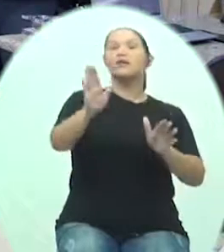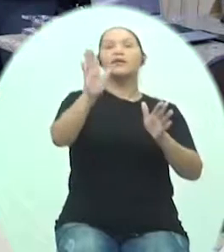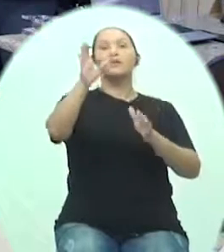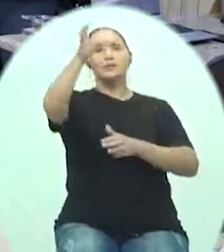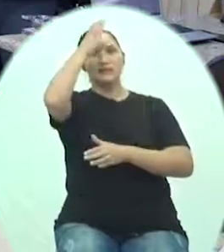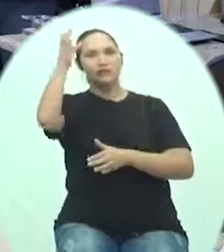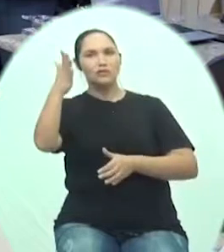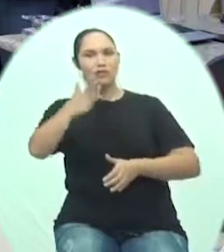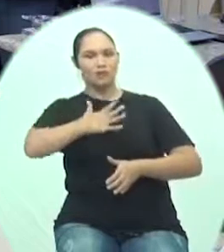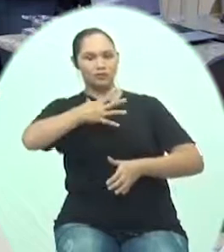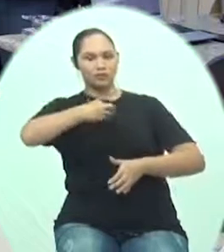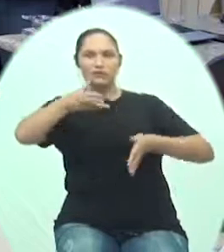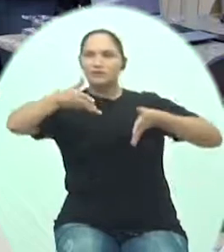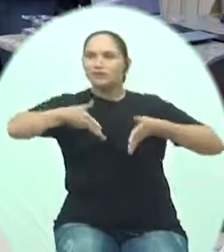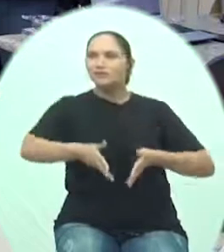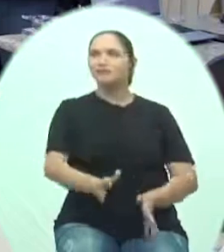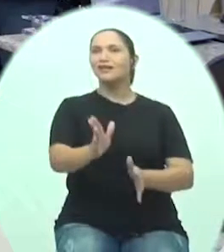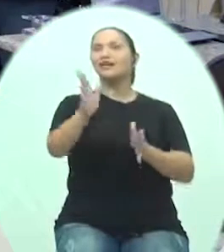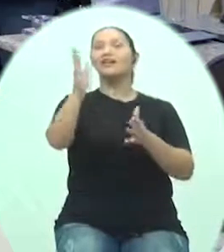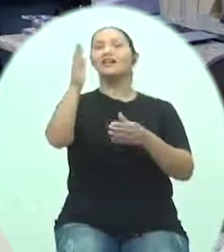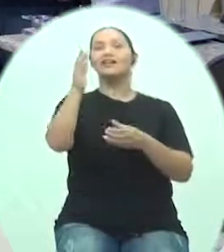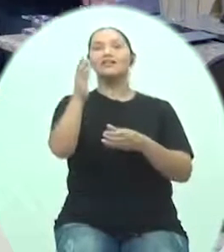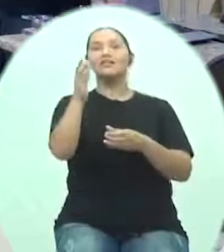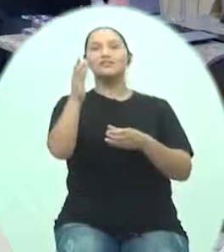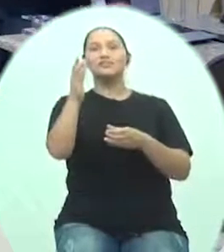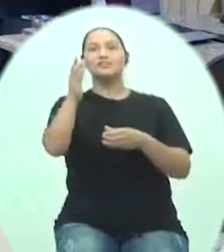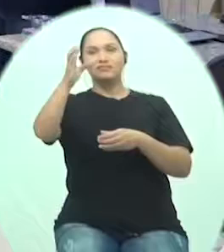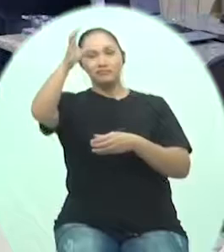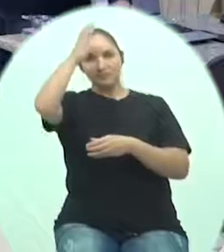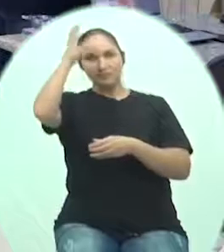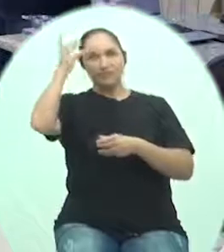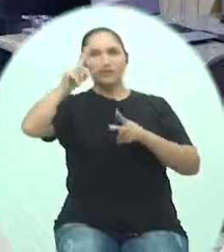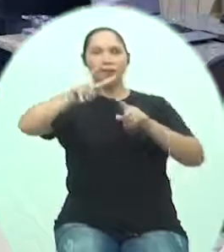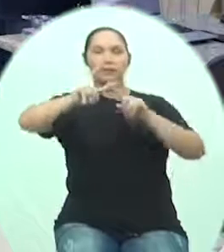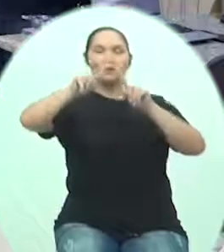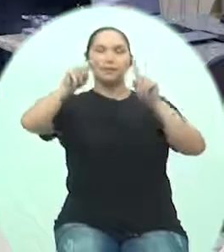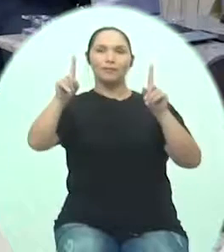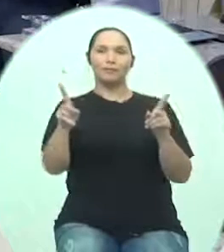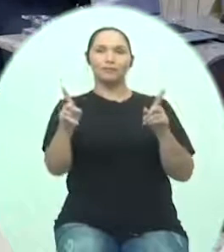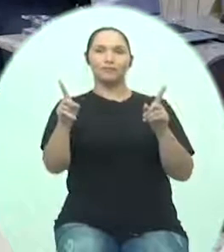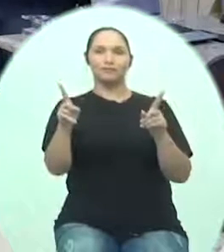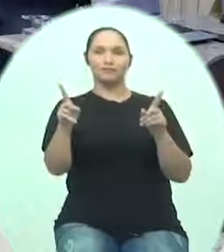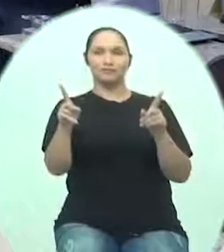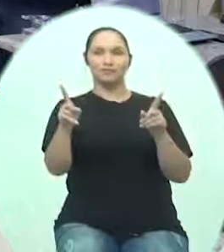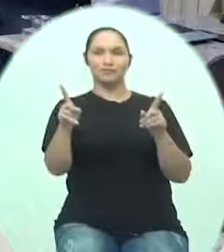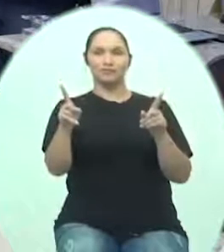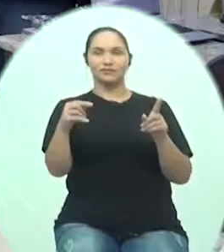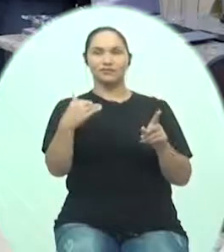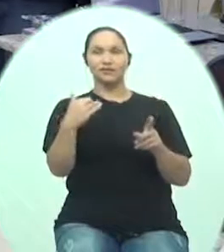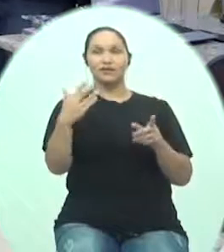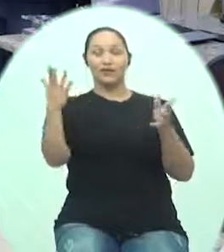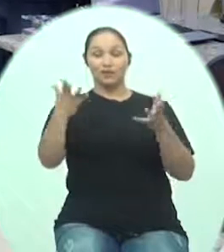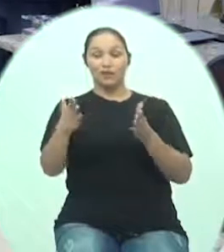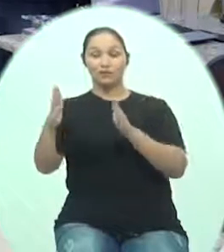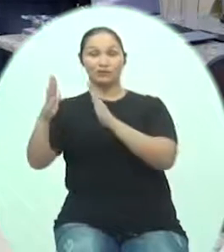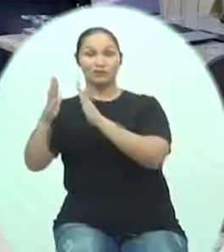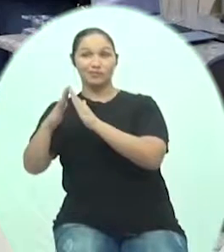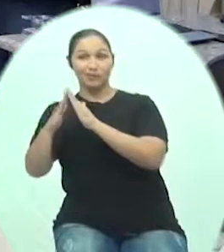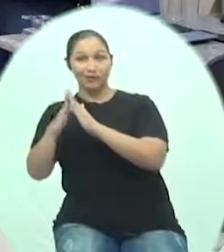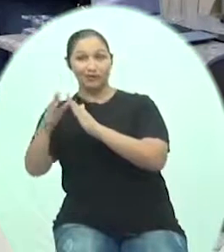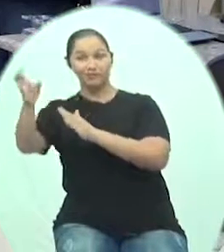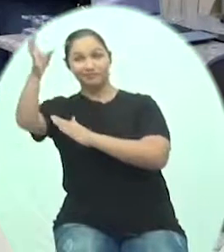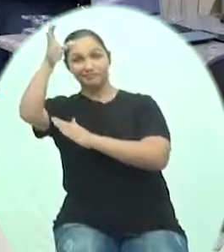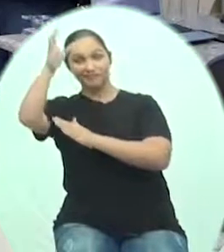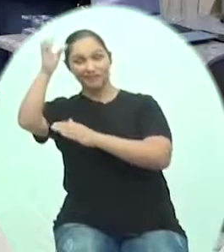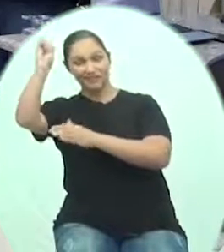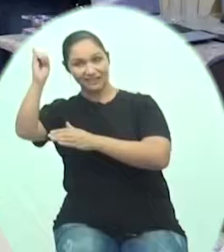e por desmembramento de Sara que pertence a Sara mas Crisciúma continua no coração da gente